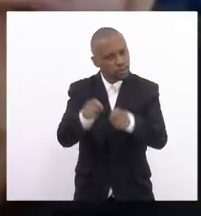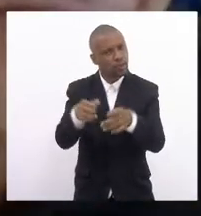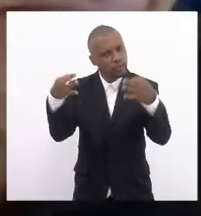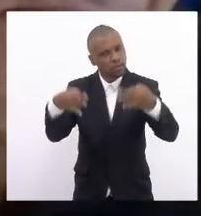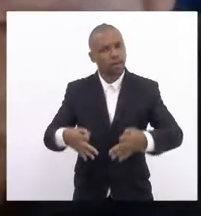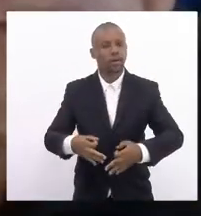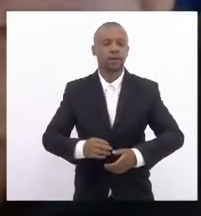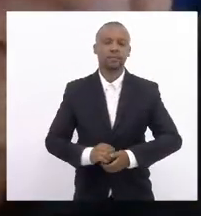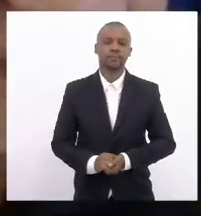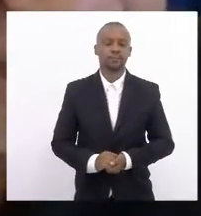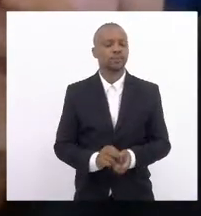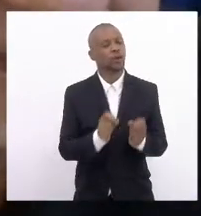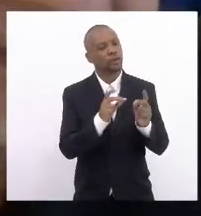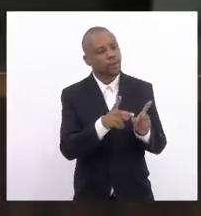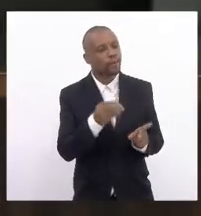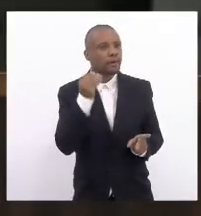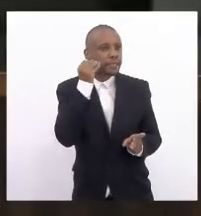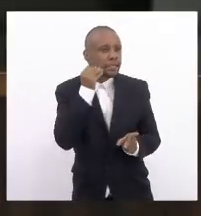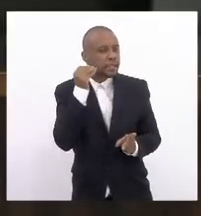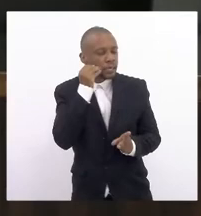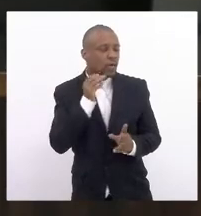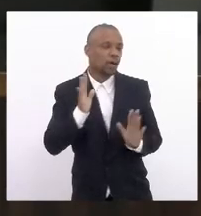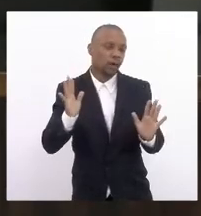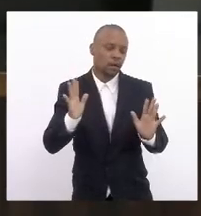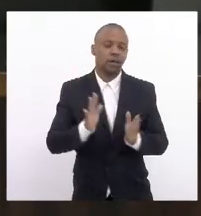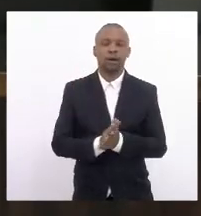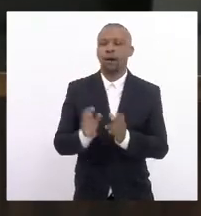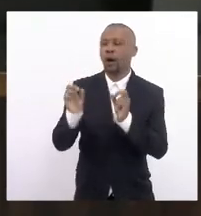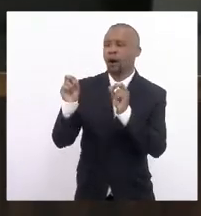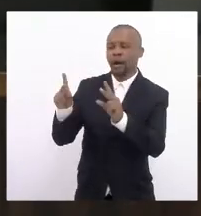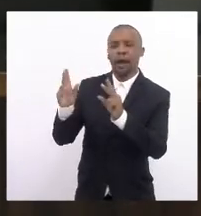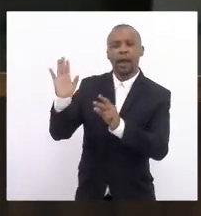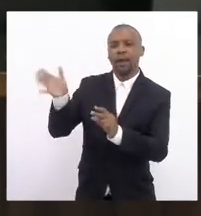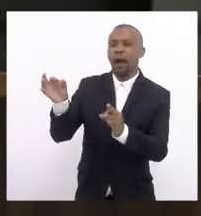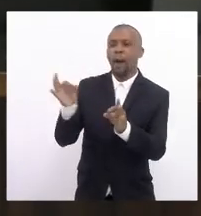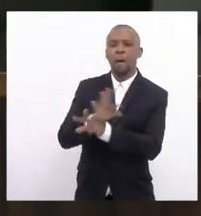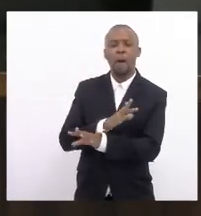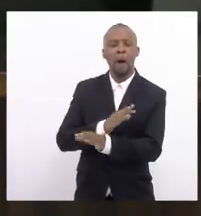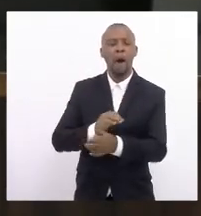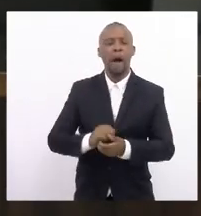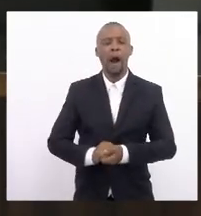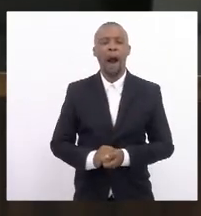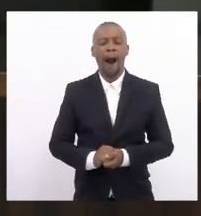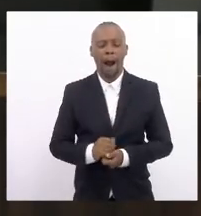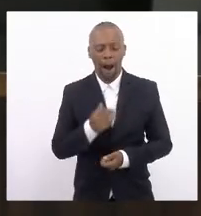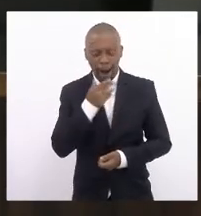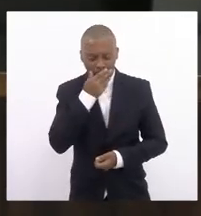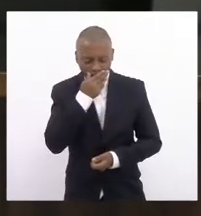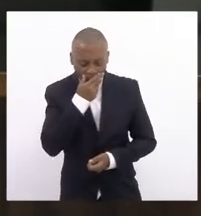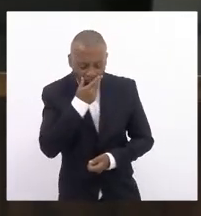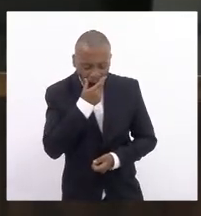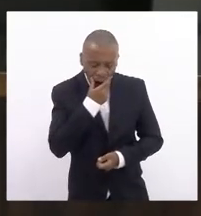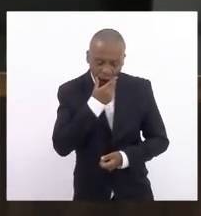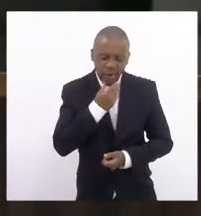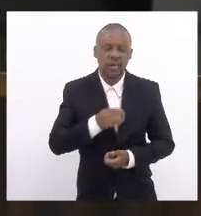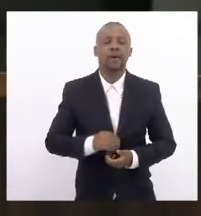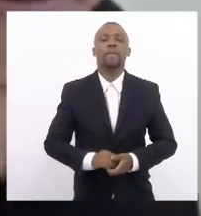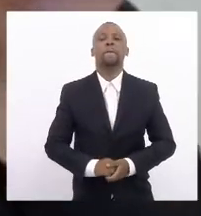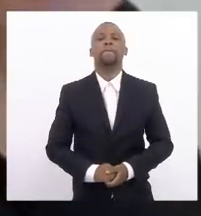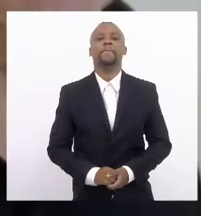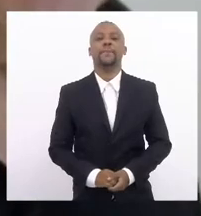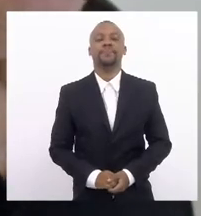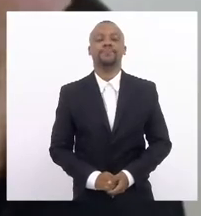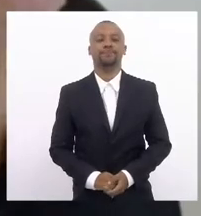Tá, vou tentando. Já foi, Samuel. Ah, obrigado. Tá retardando aqui. Obrigado,